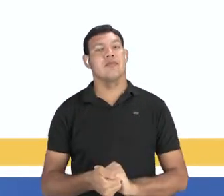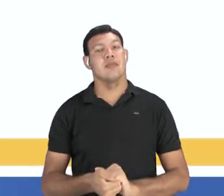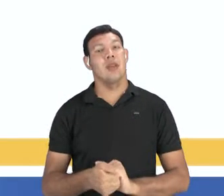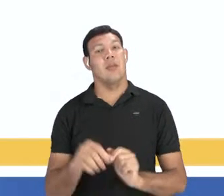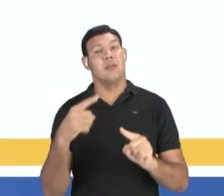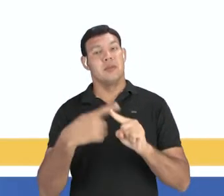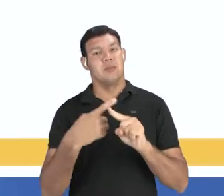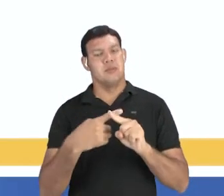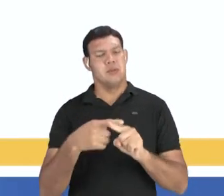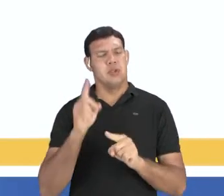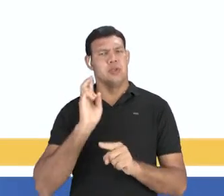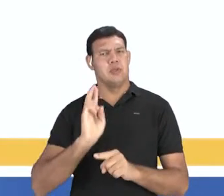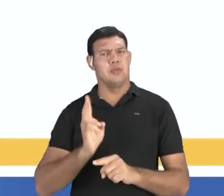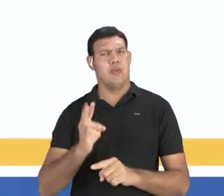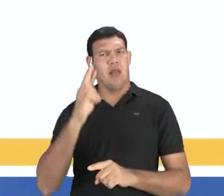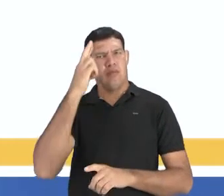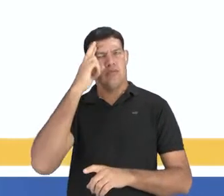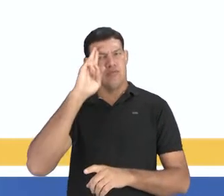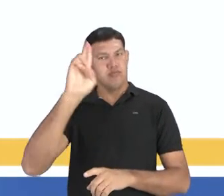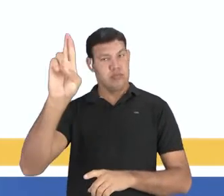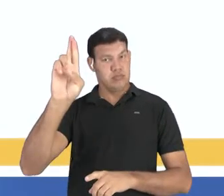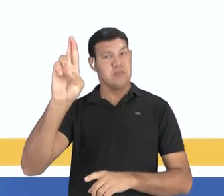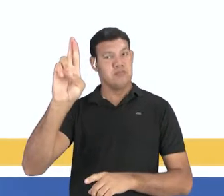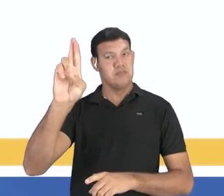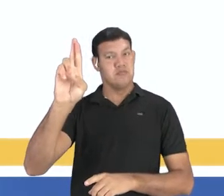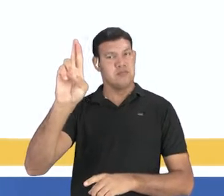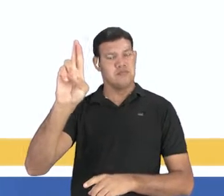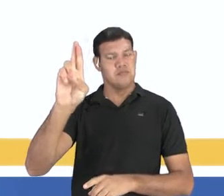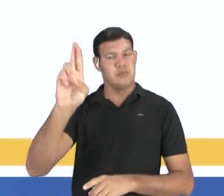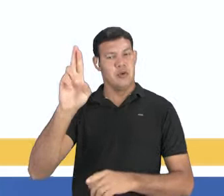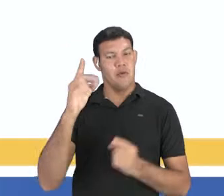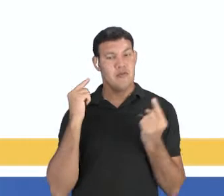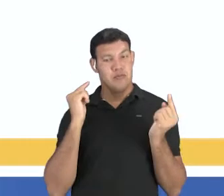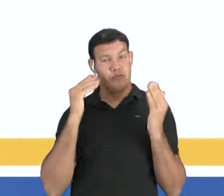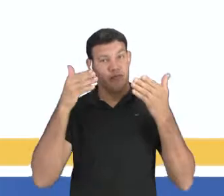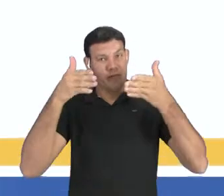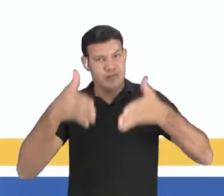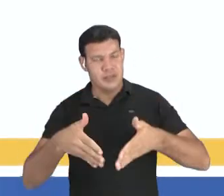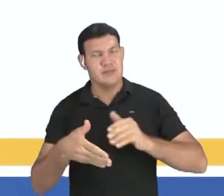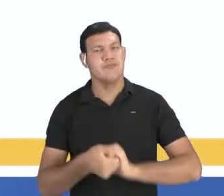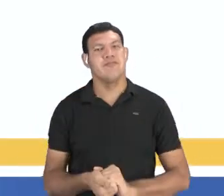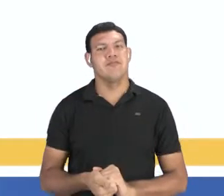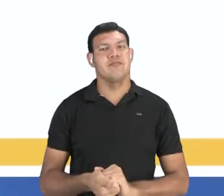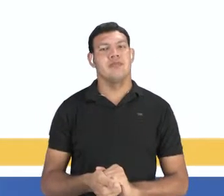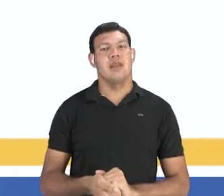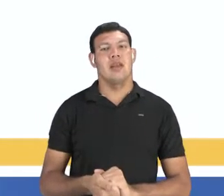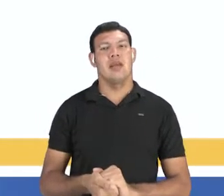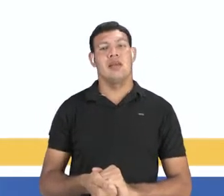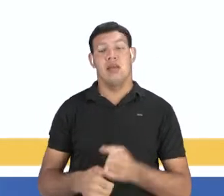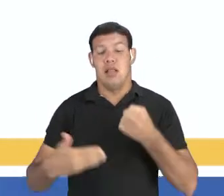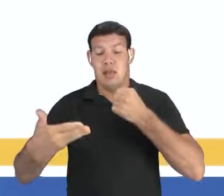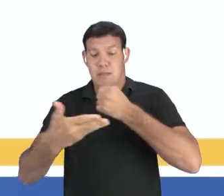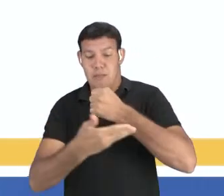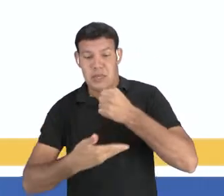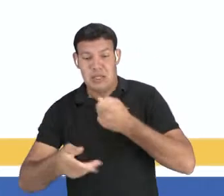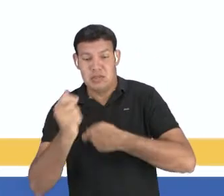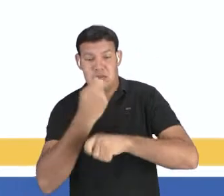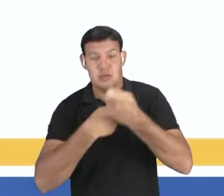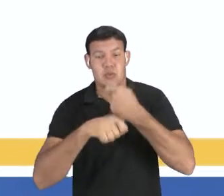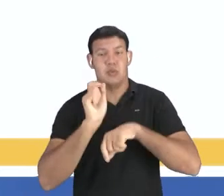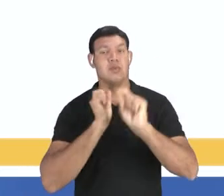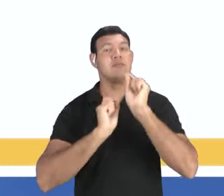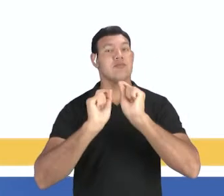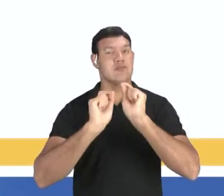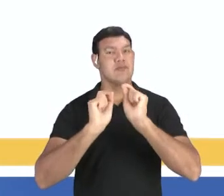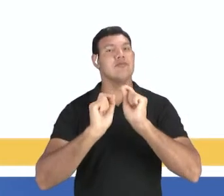a economia feudal uma economia natural não é monetária sobre essa base econômica se